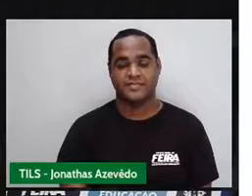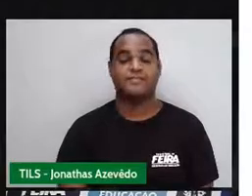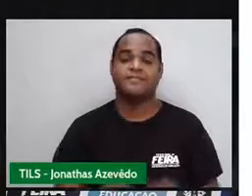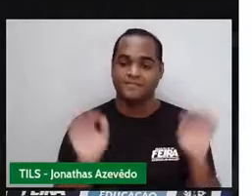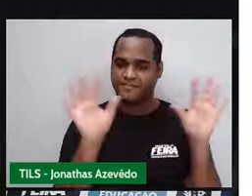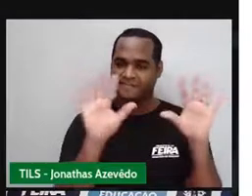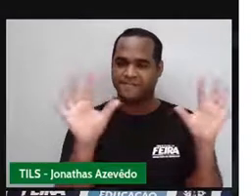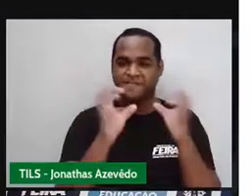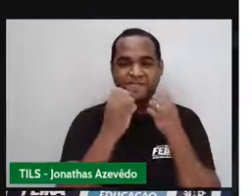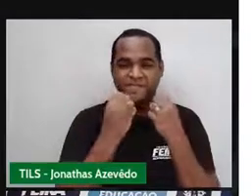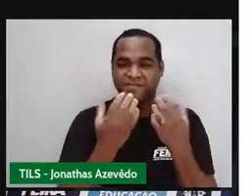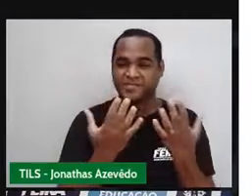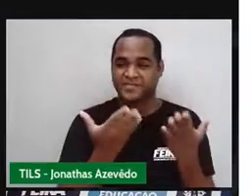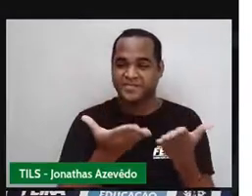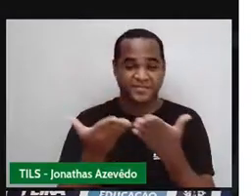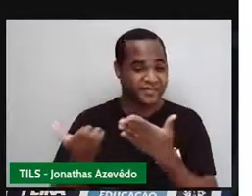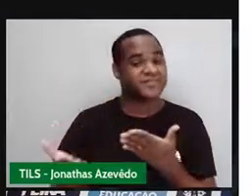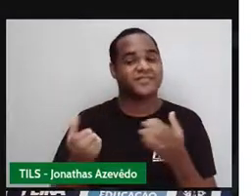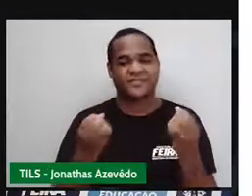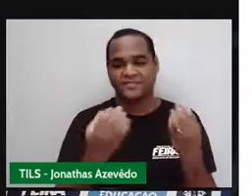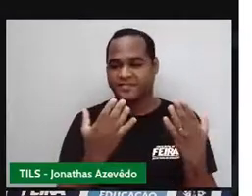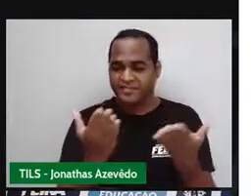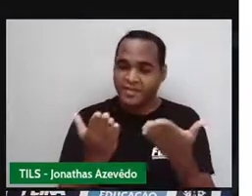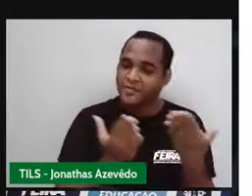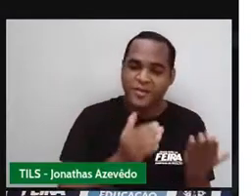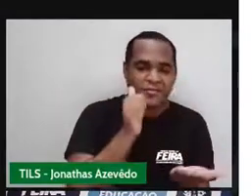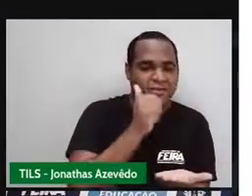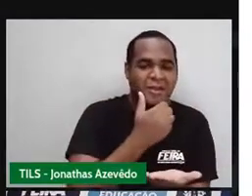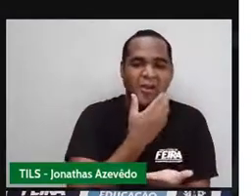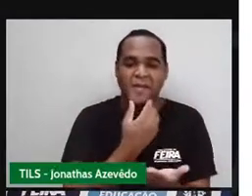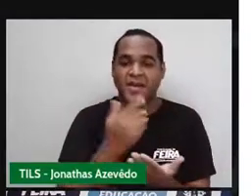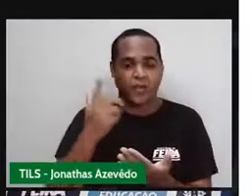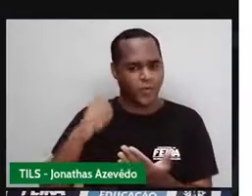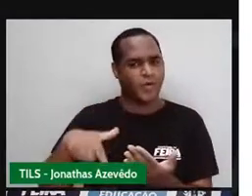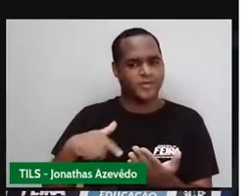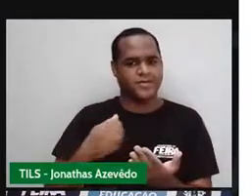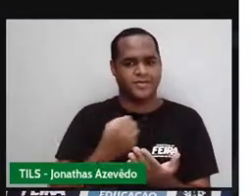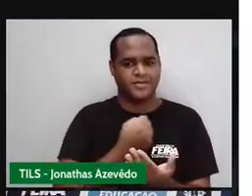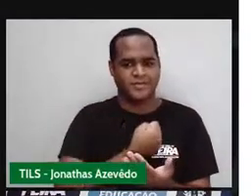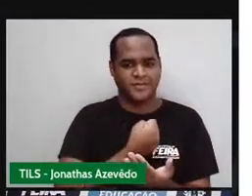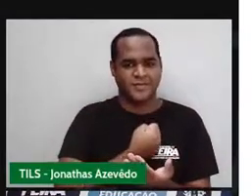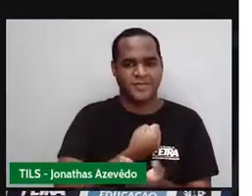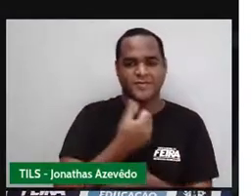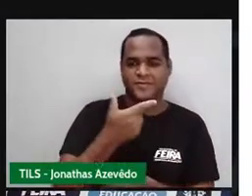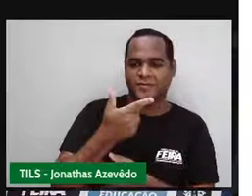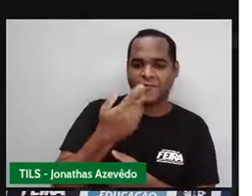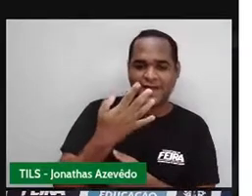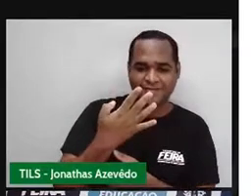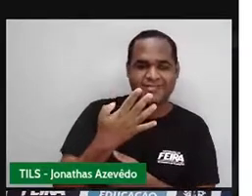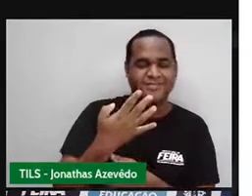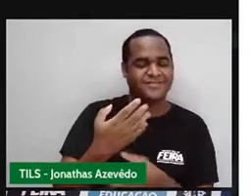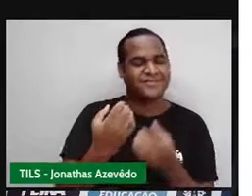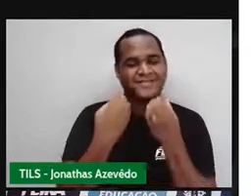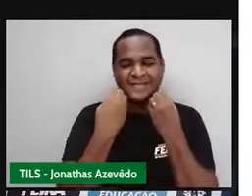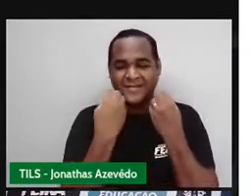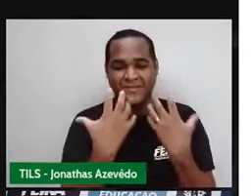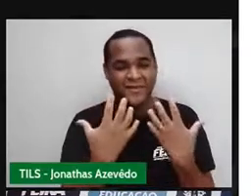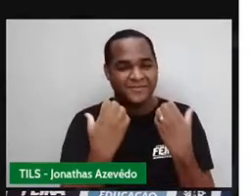o Olá sejam bem-vindos sejam bem-vindos a mais uma de nossas aulas Pois é aula